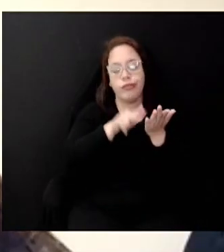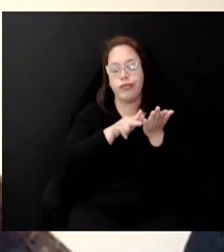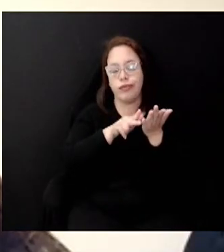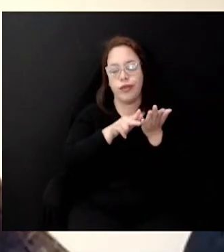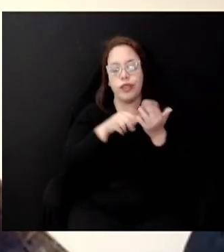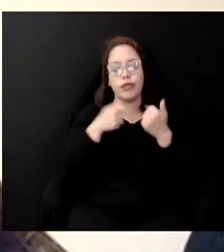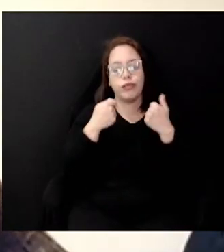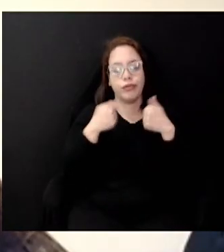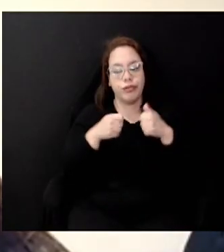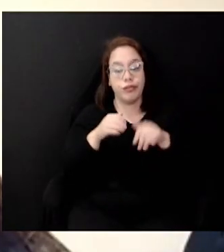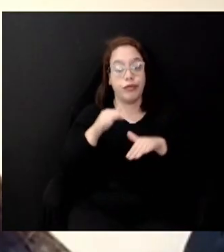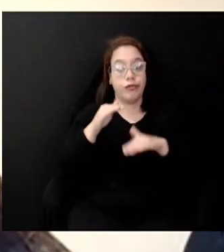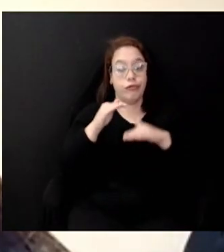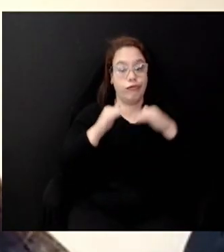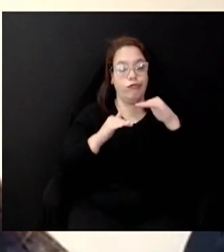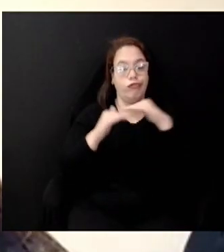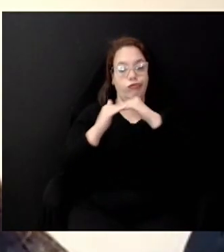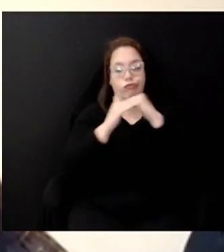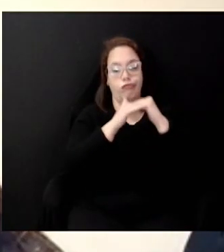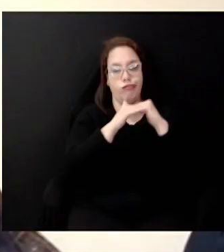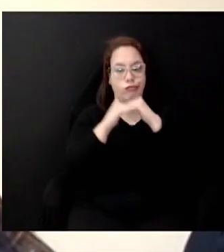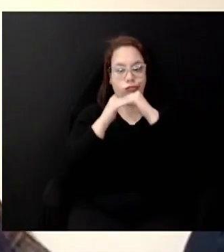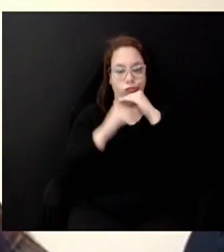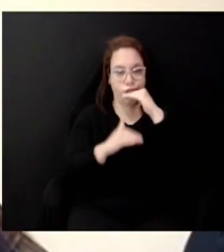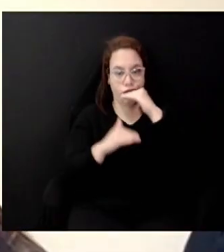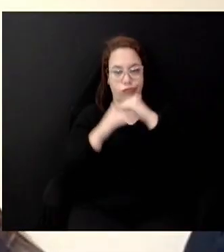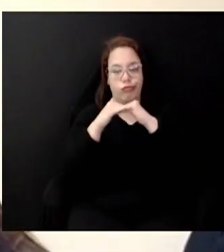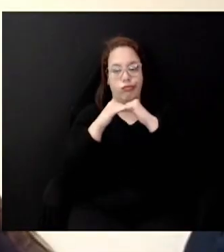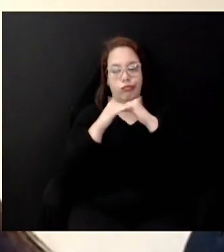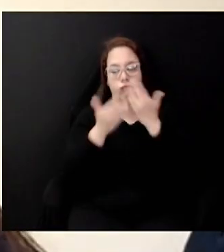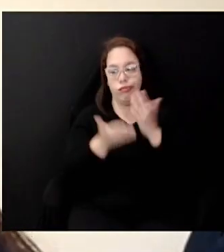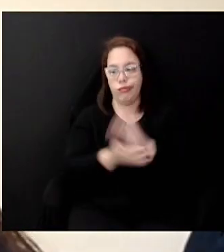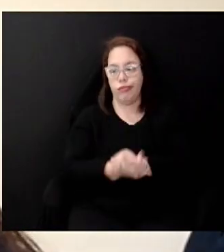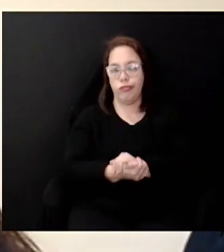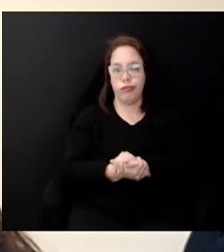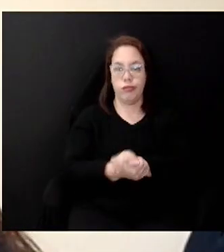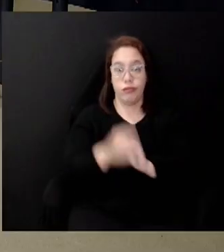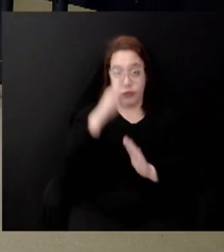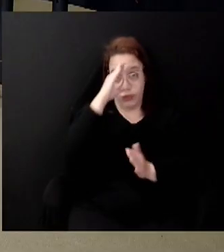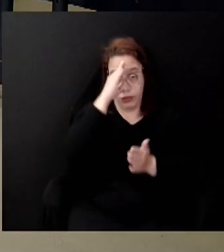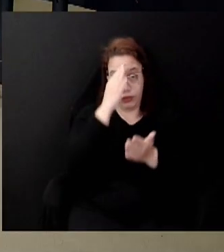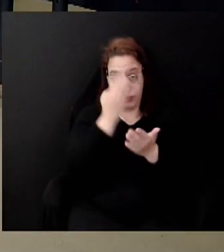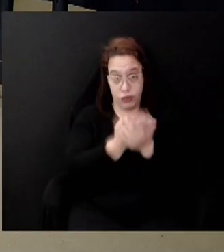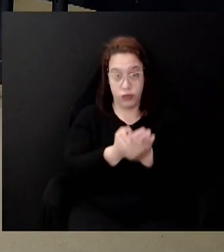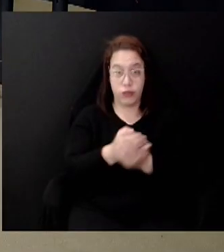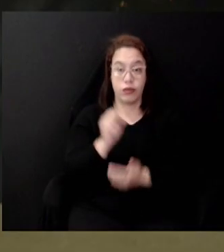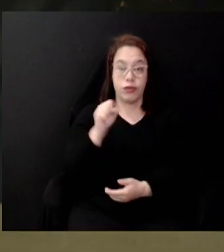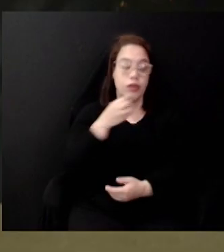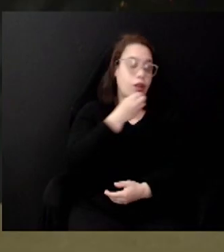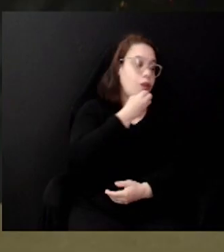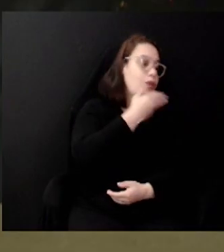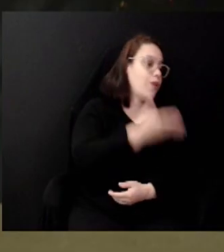equilibrar, né? Então, acredito que seja isso. Muito bem. O